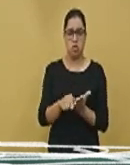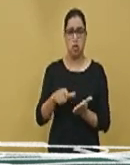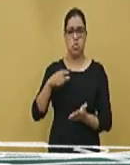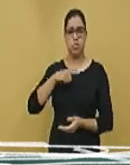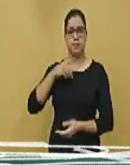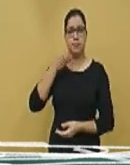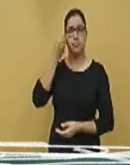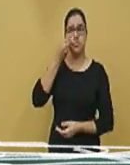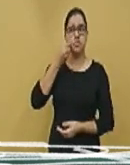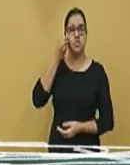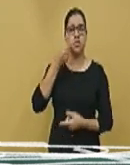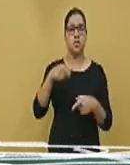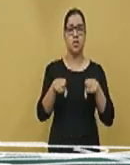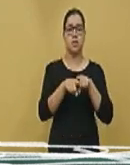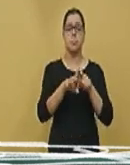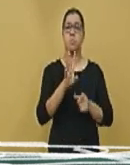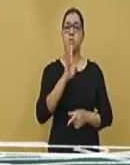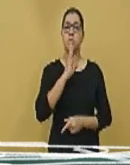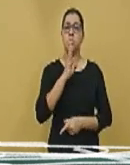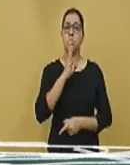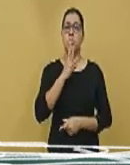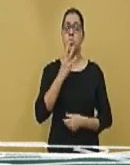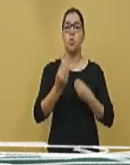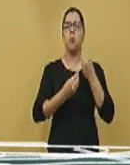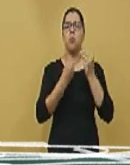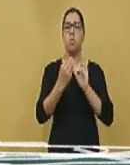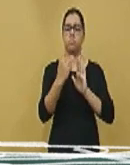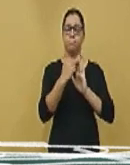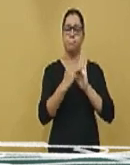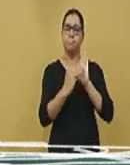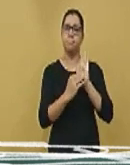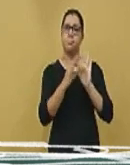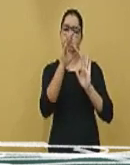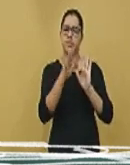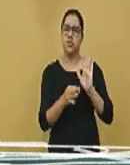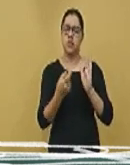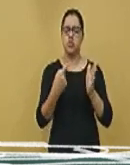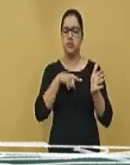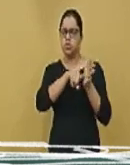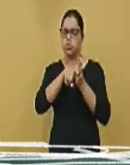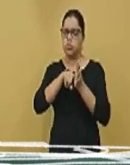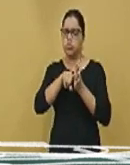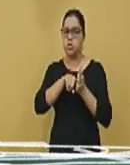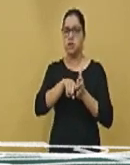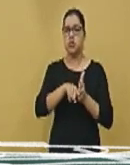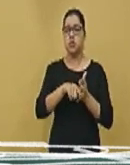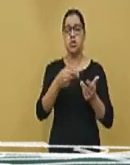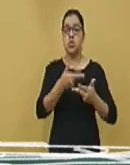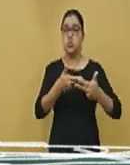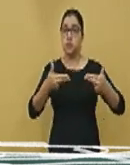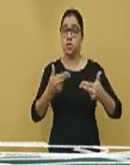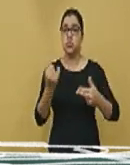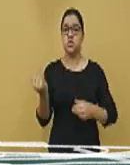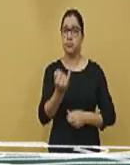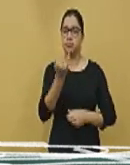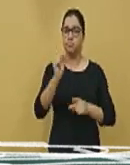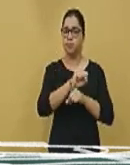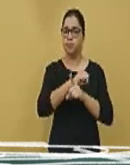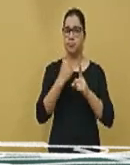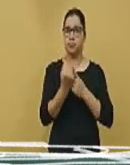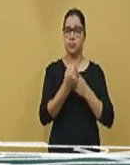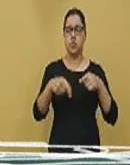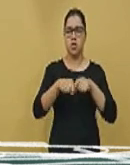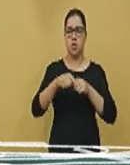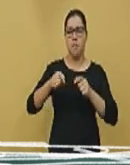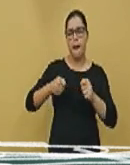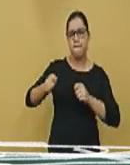e conheço o método de análise dos atores sociais para poder negociar com o